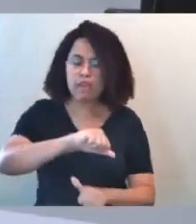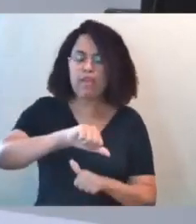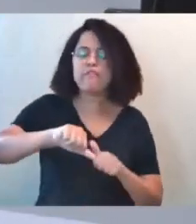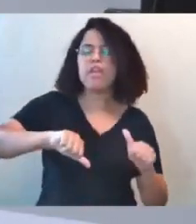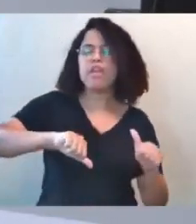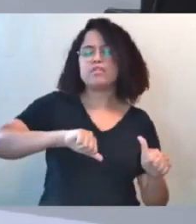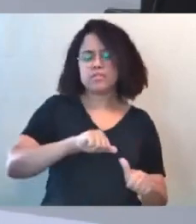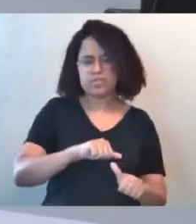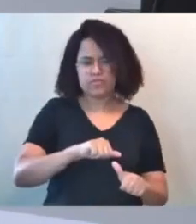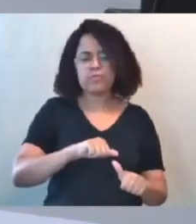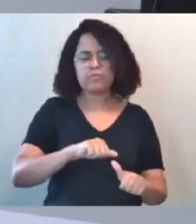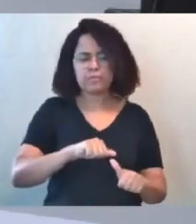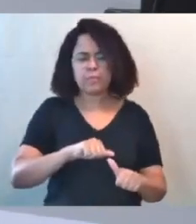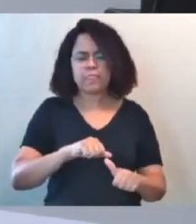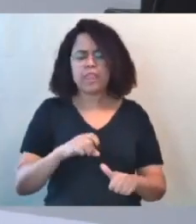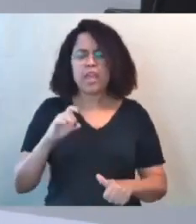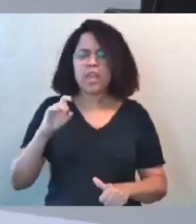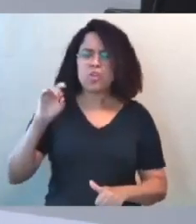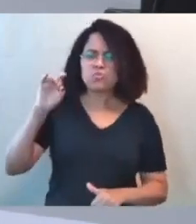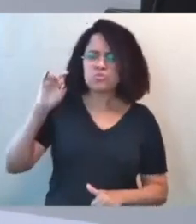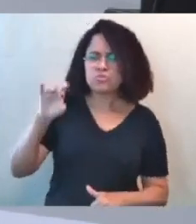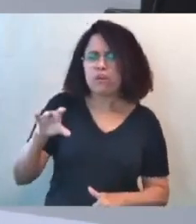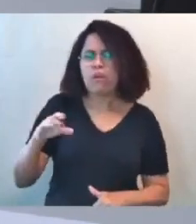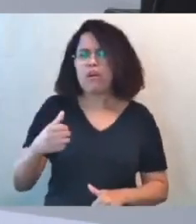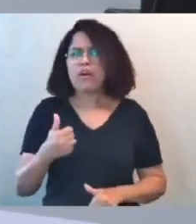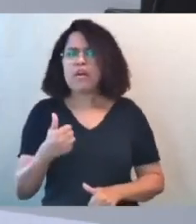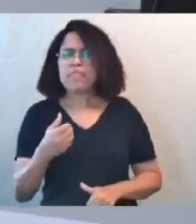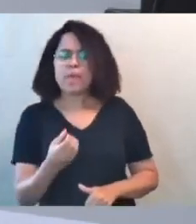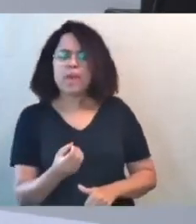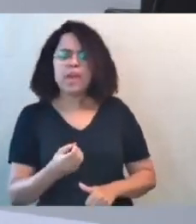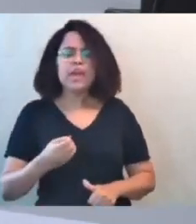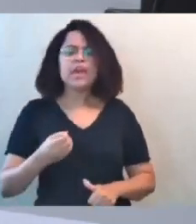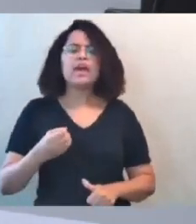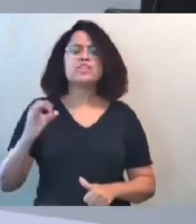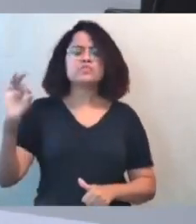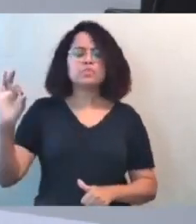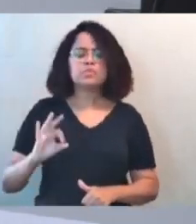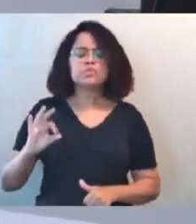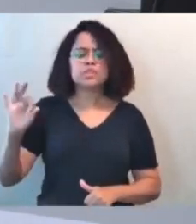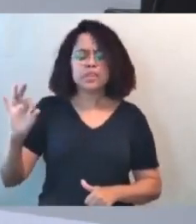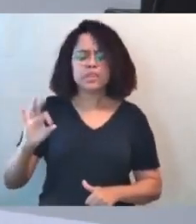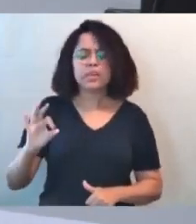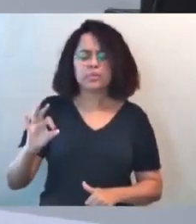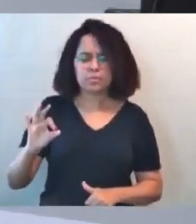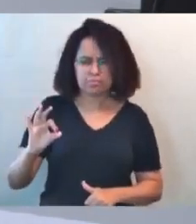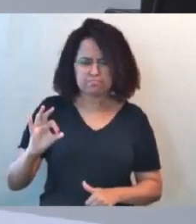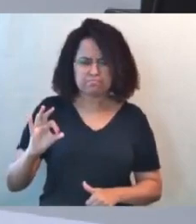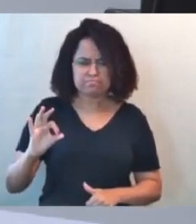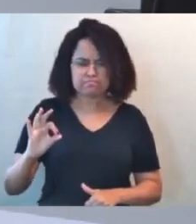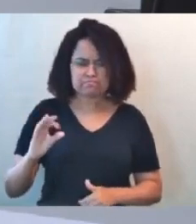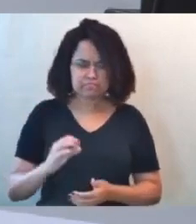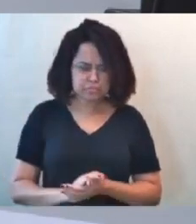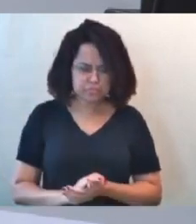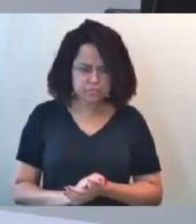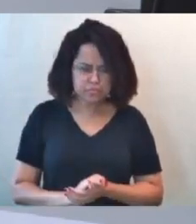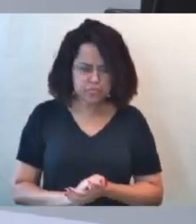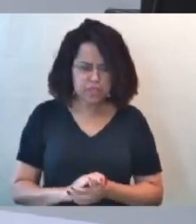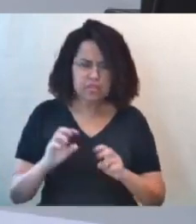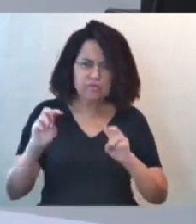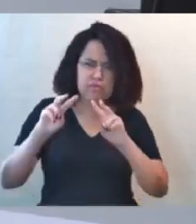só 10% está constando, e pegando esse que eu li entre